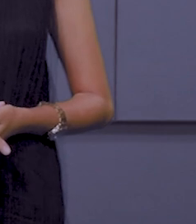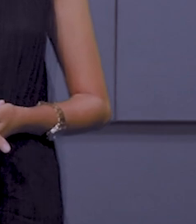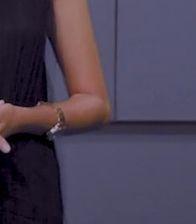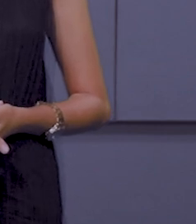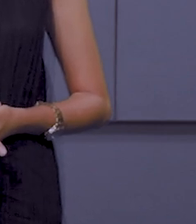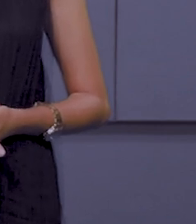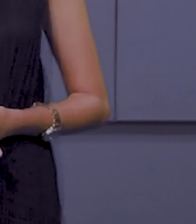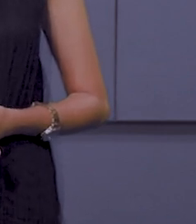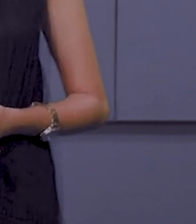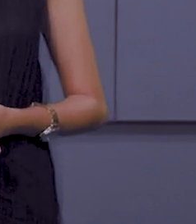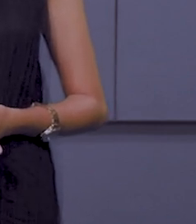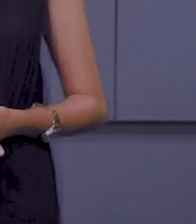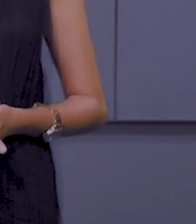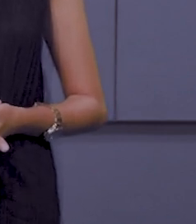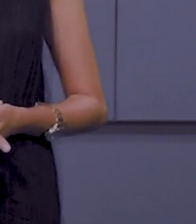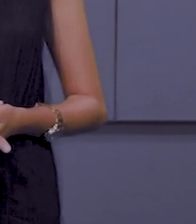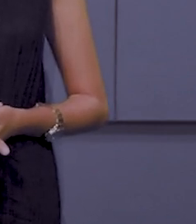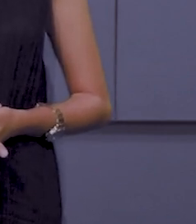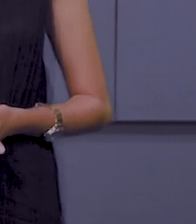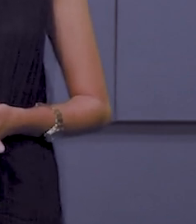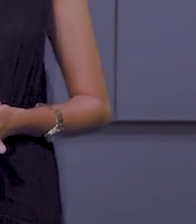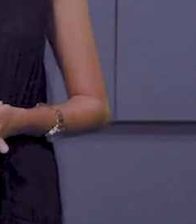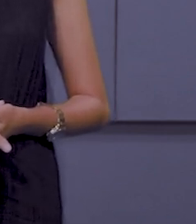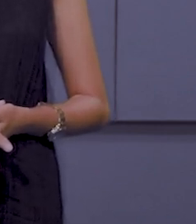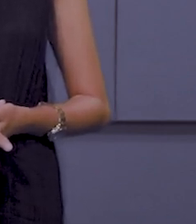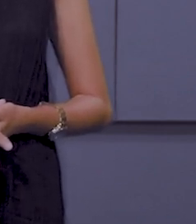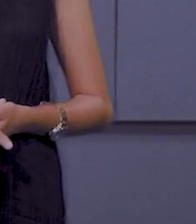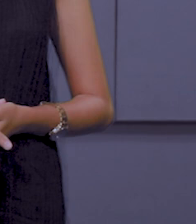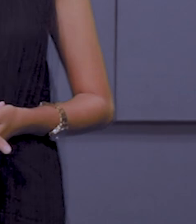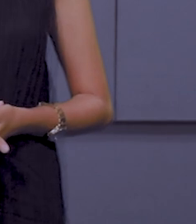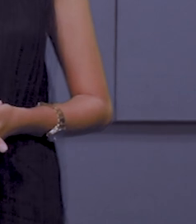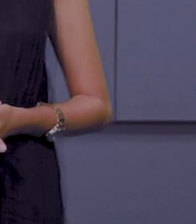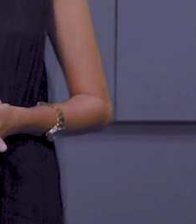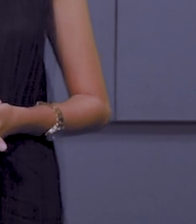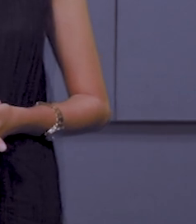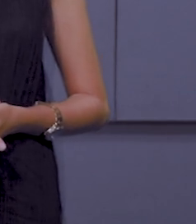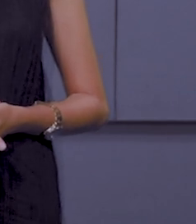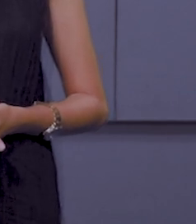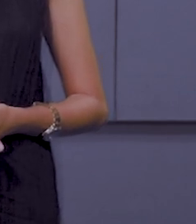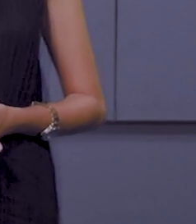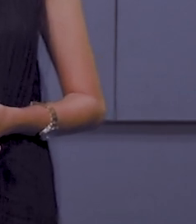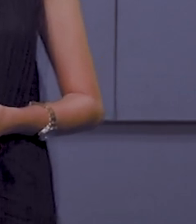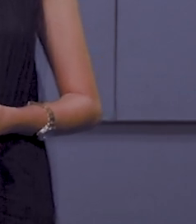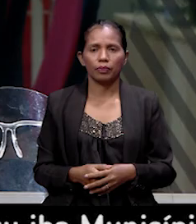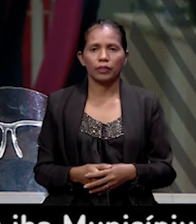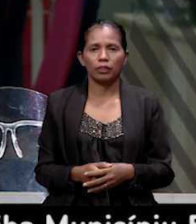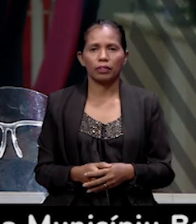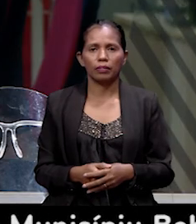Quer estar lá subscribe, não há nenhum botão notificação, atunone e tal, será levar lá com informação bom, husi ami.